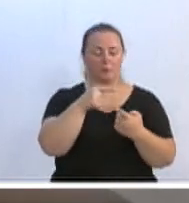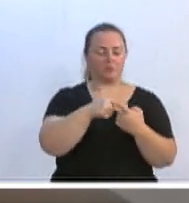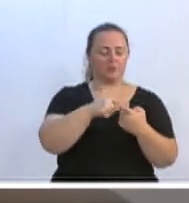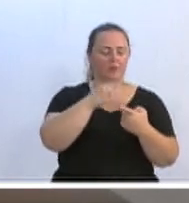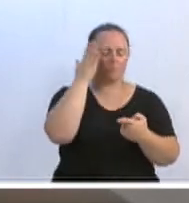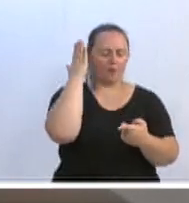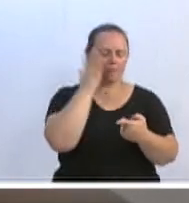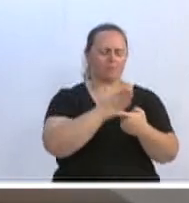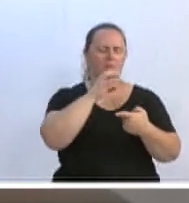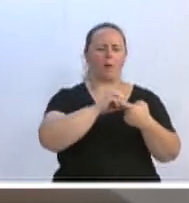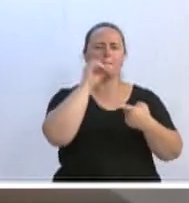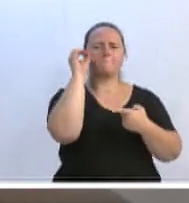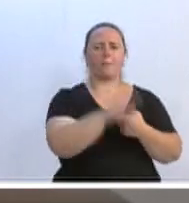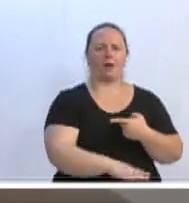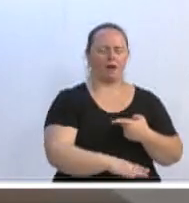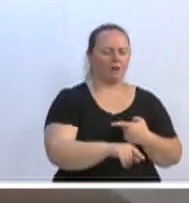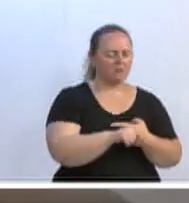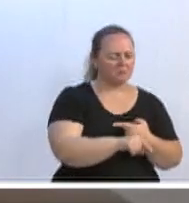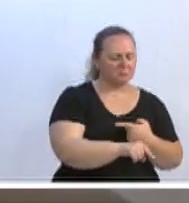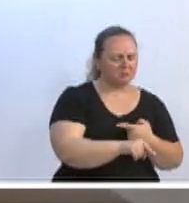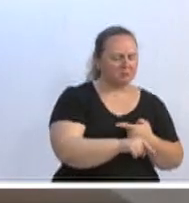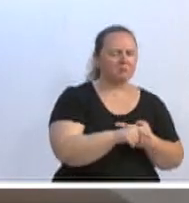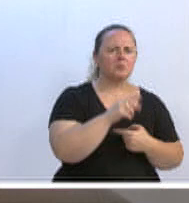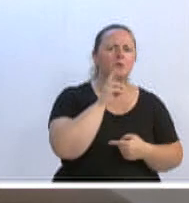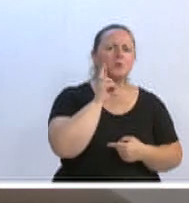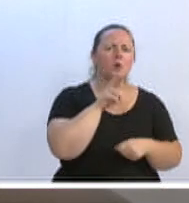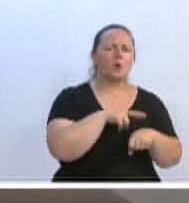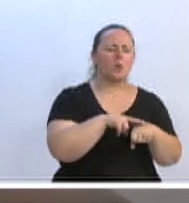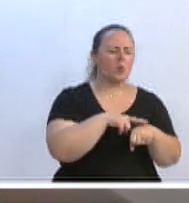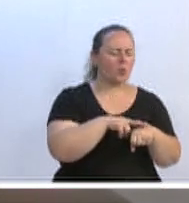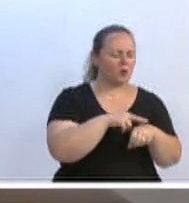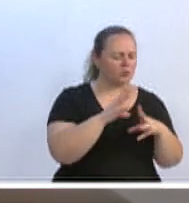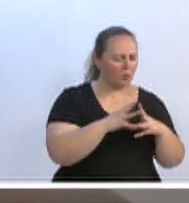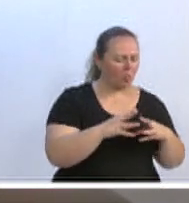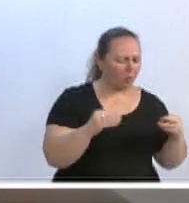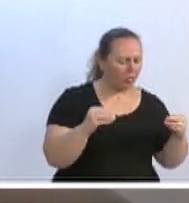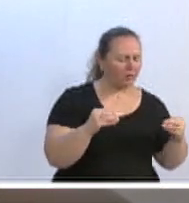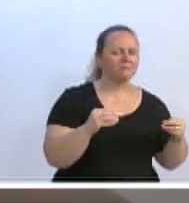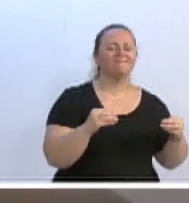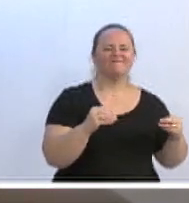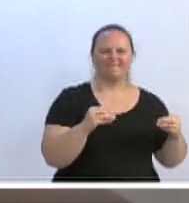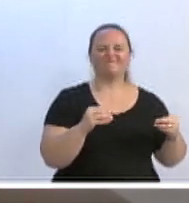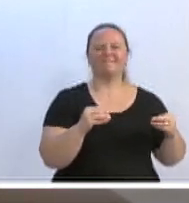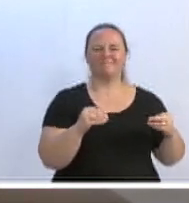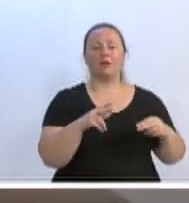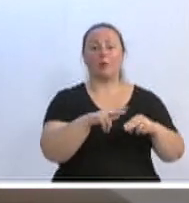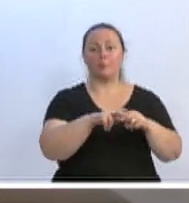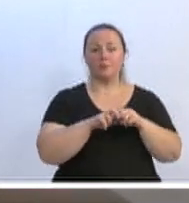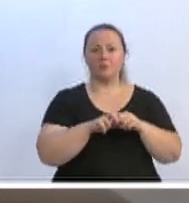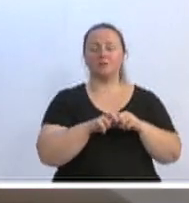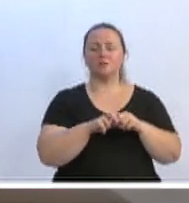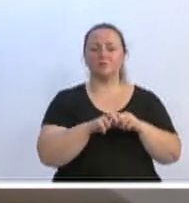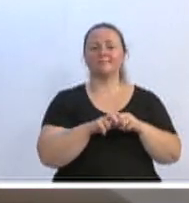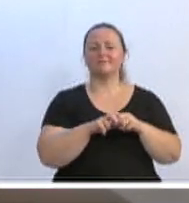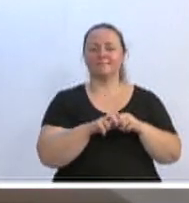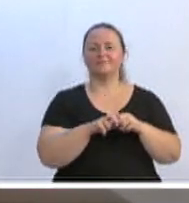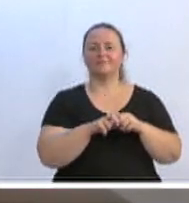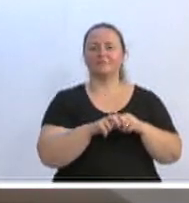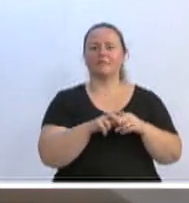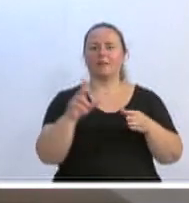por alguns minutos aqui, daqui a pouco está roxeando e ele morre. E é por isso que a cada dia mais